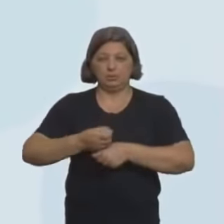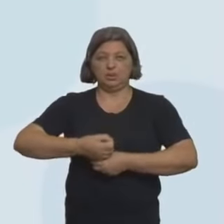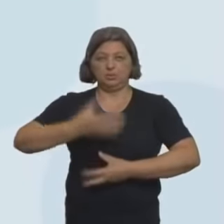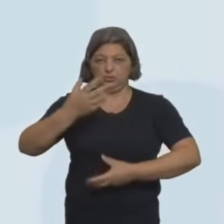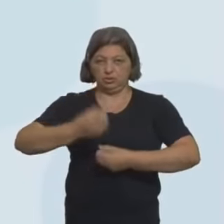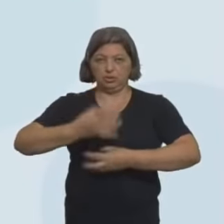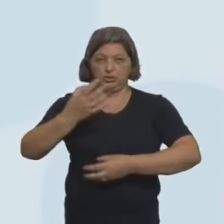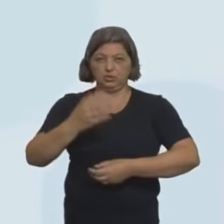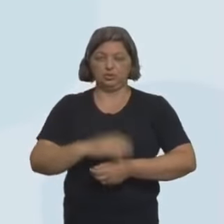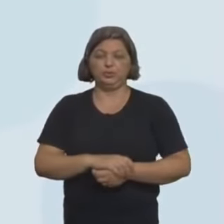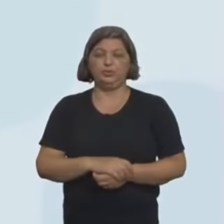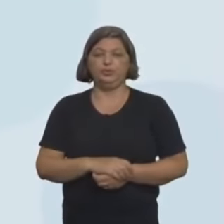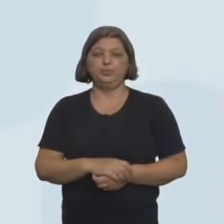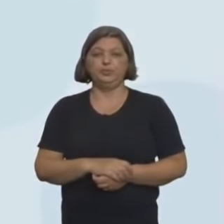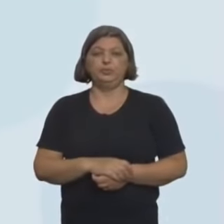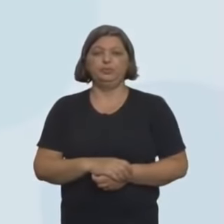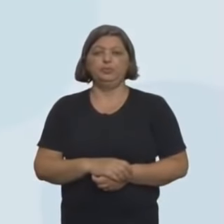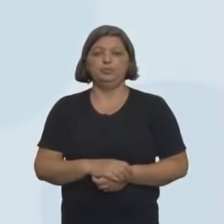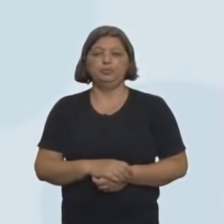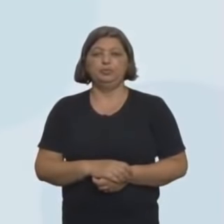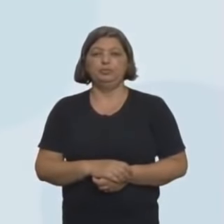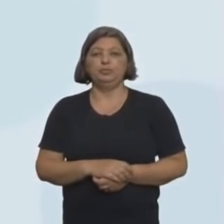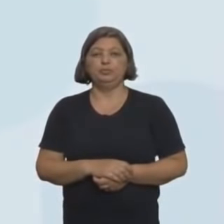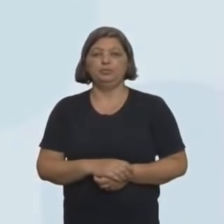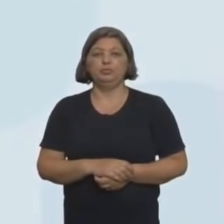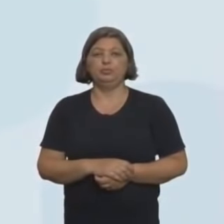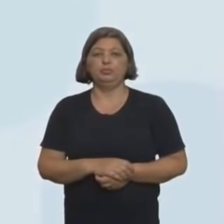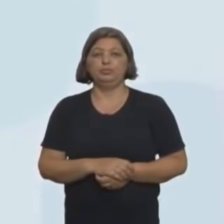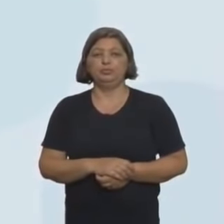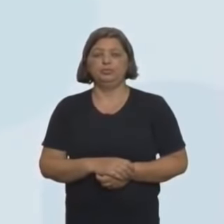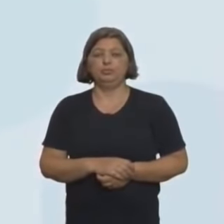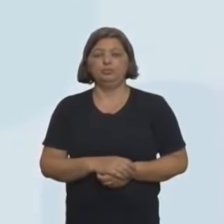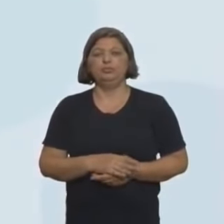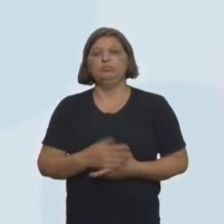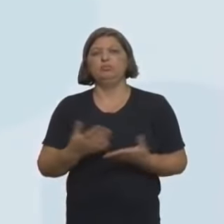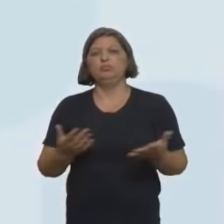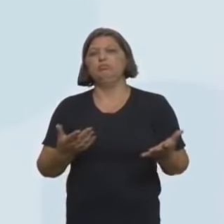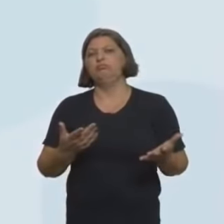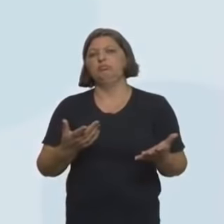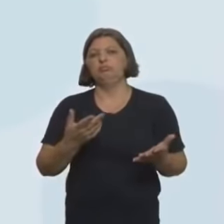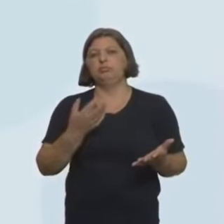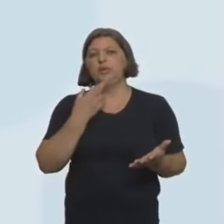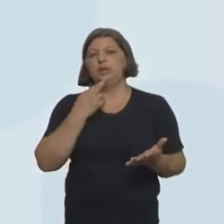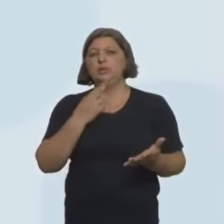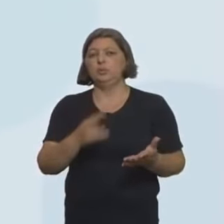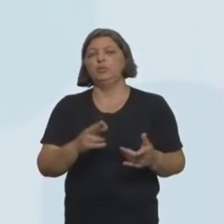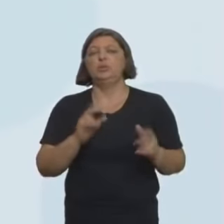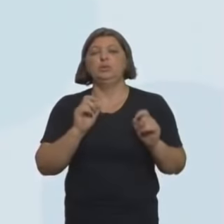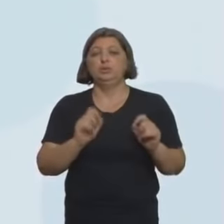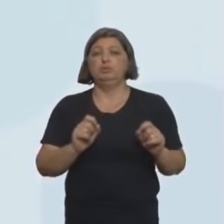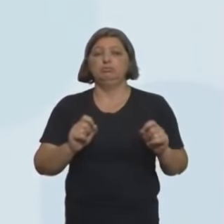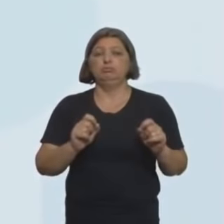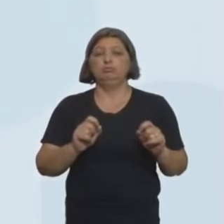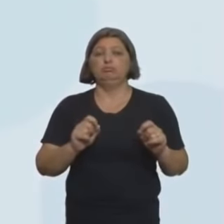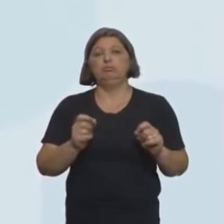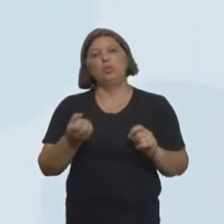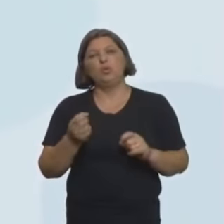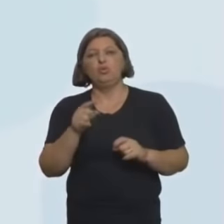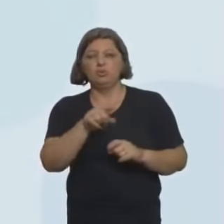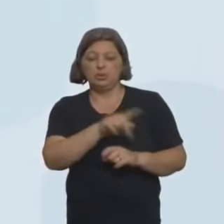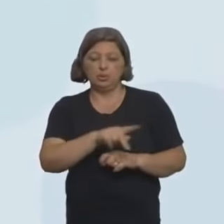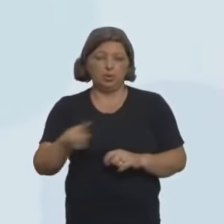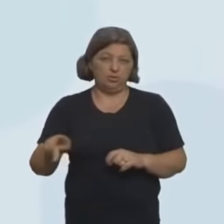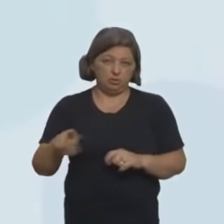tá? Respondendo a seguinte questão. De que forma os professores, ou você,